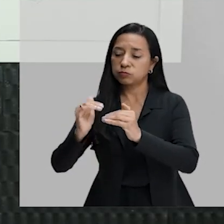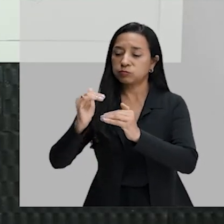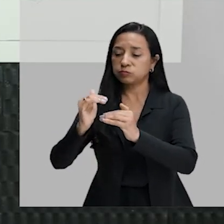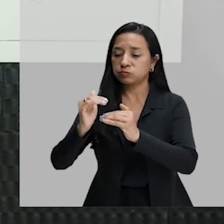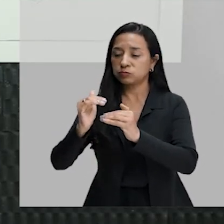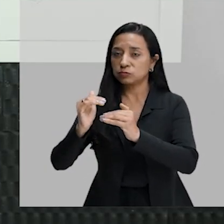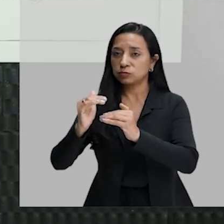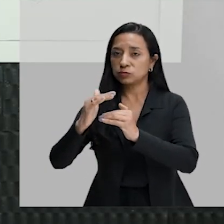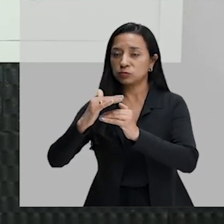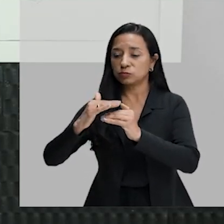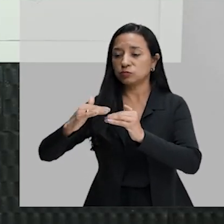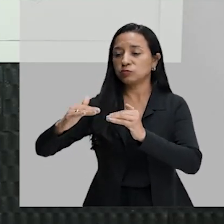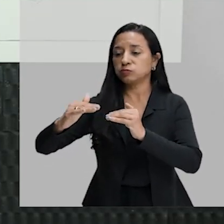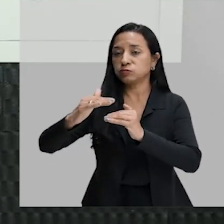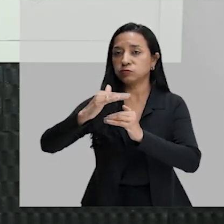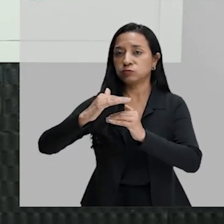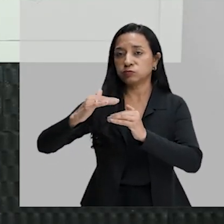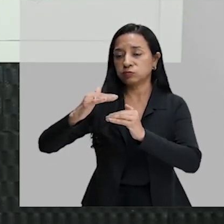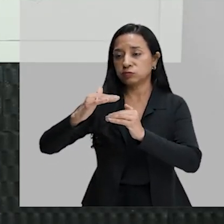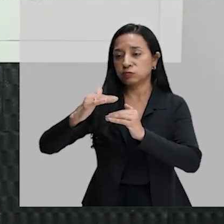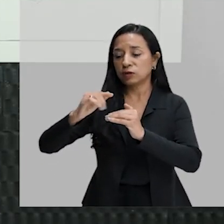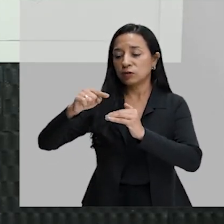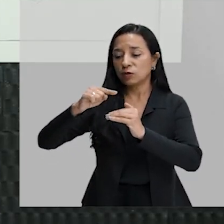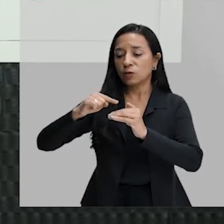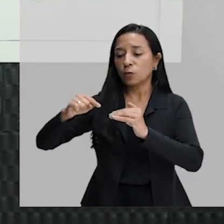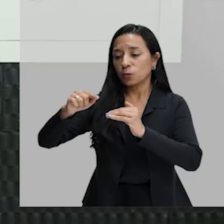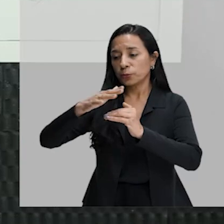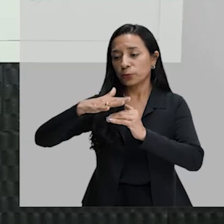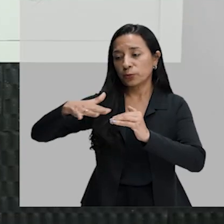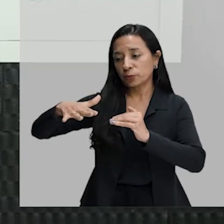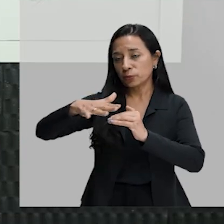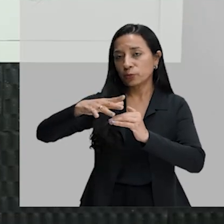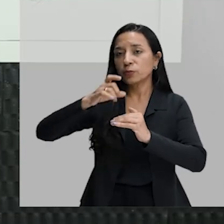formar aqui, ó, uma camada de gelo,